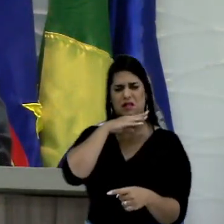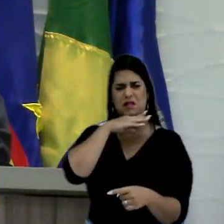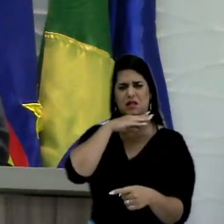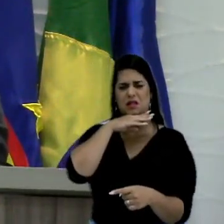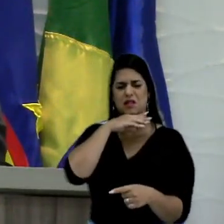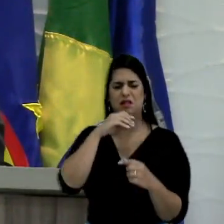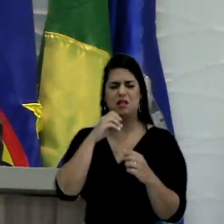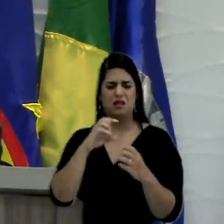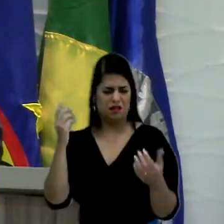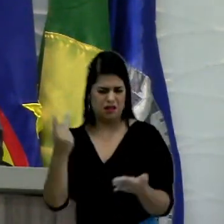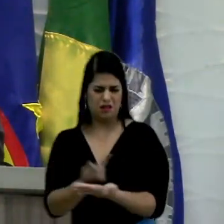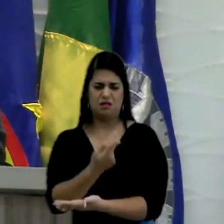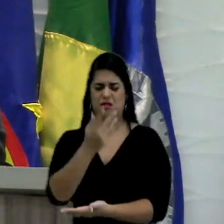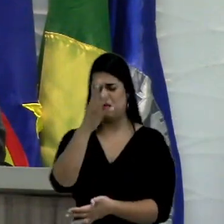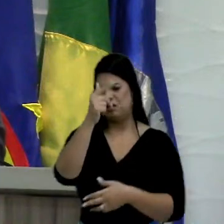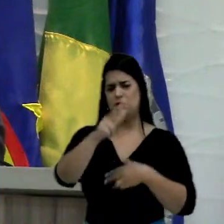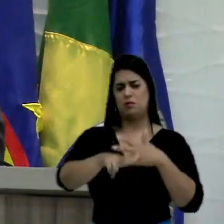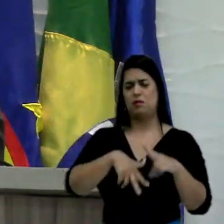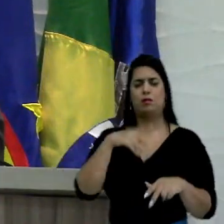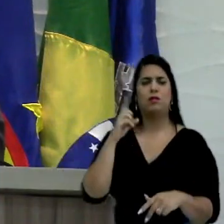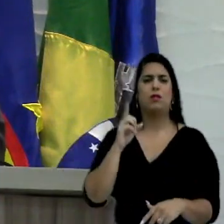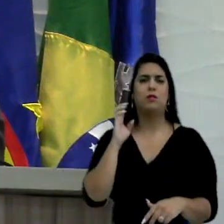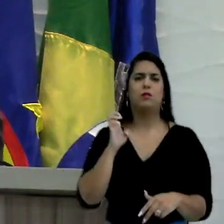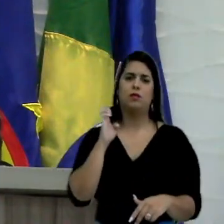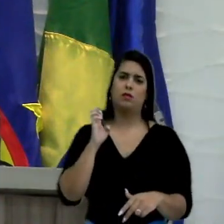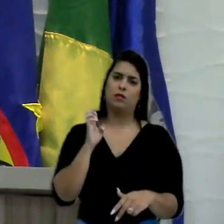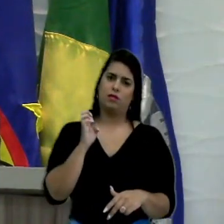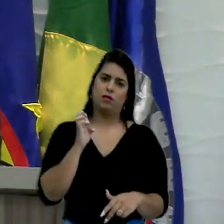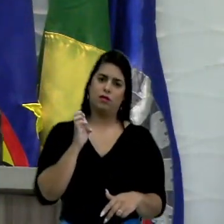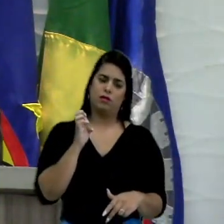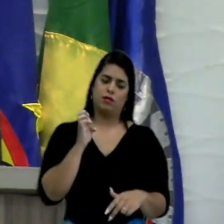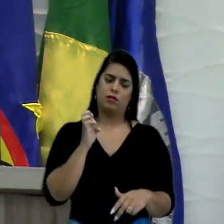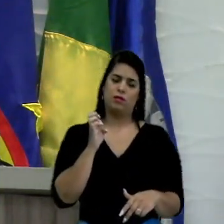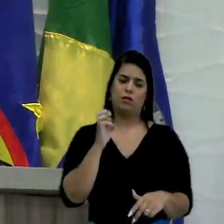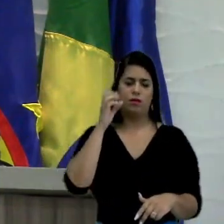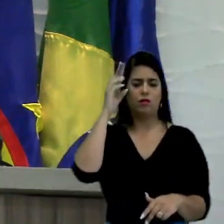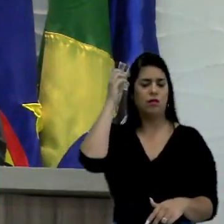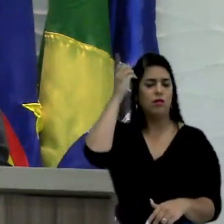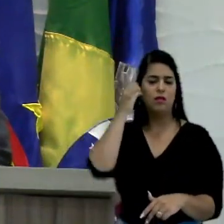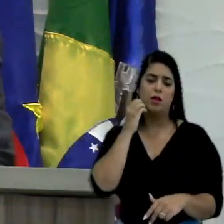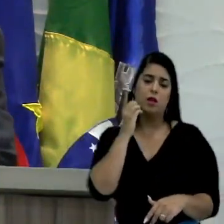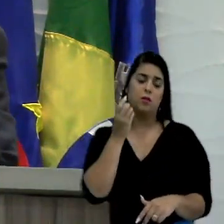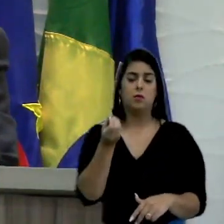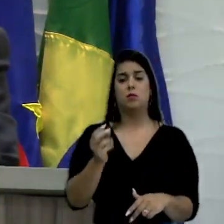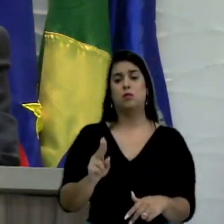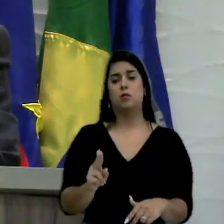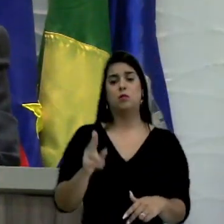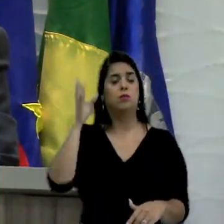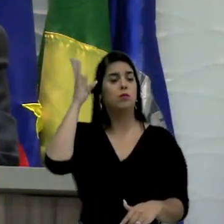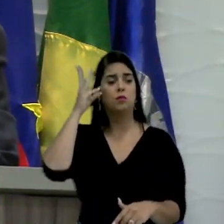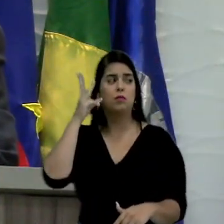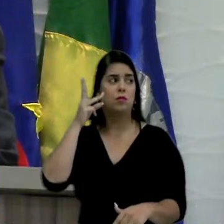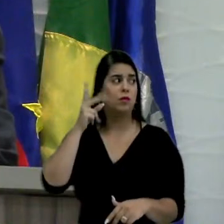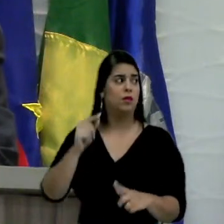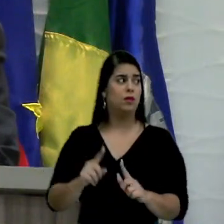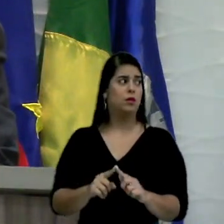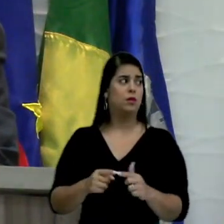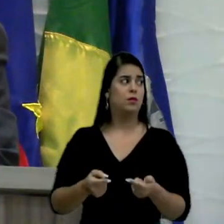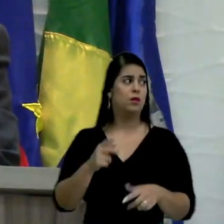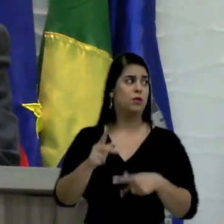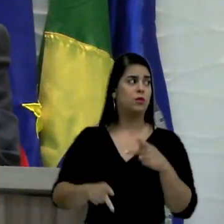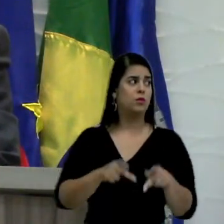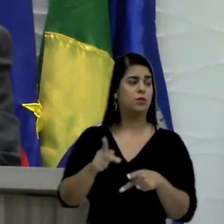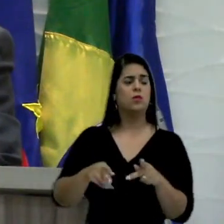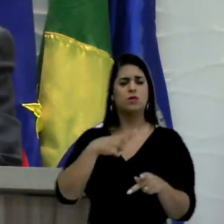possa acontecer em São Bento do Una foi a deputada Débora Almeida, o empresário Zé Almeida na boca de vocês. Mas o povo reconhece, vereador Pachequinho, quem